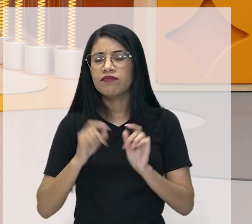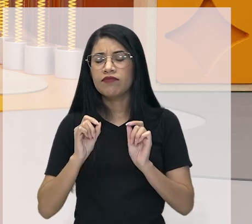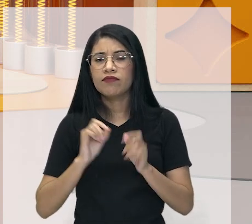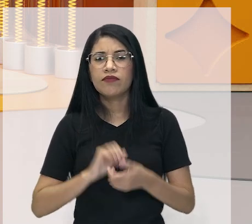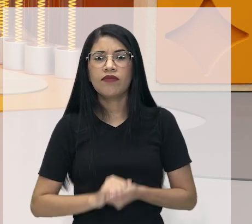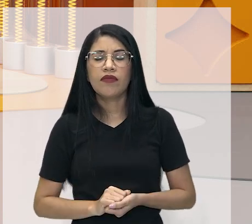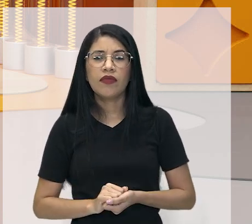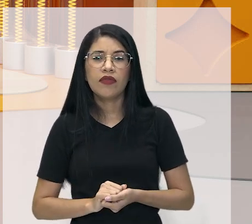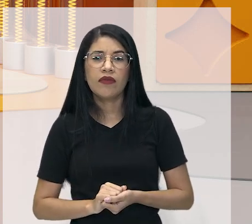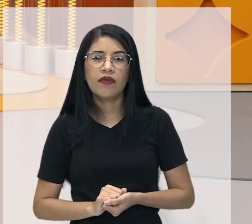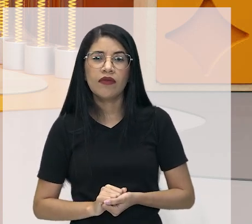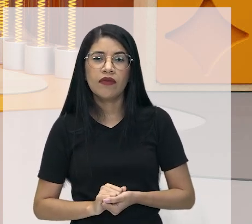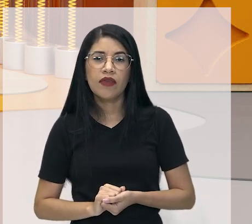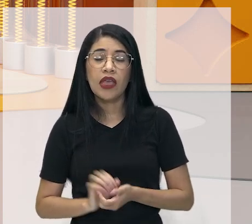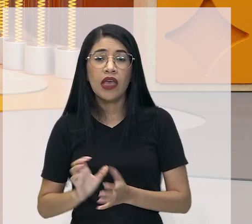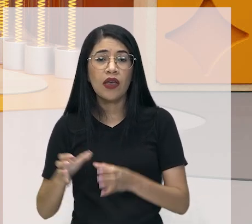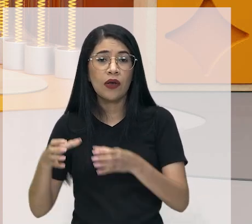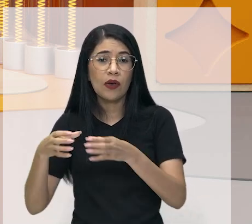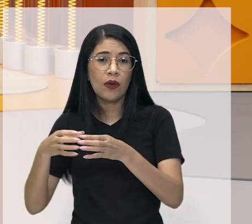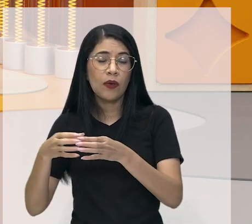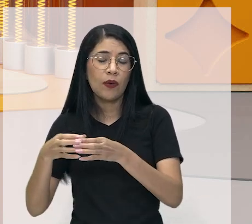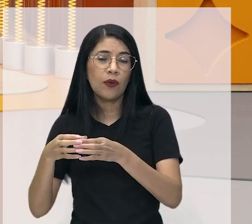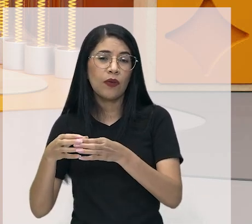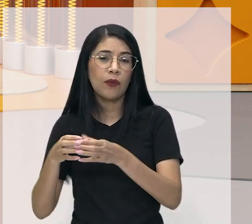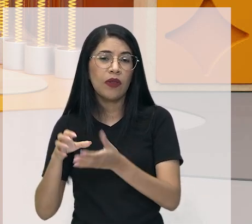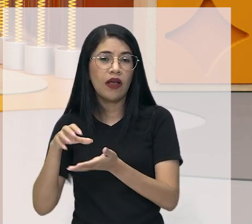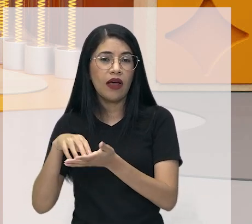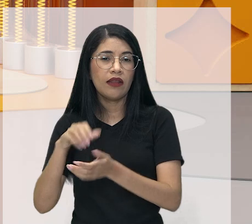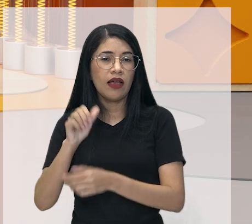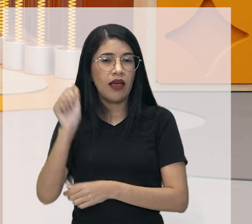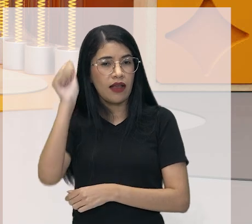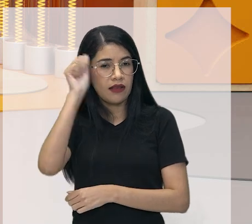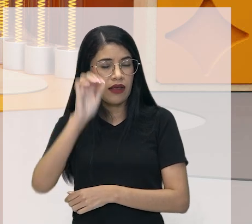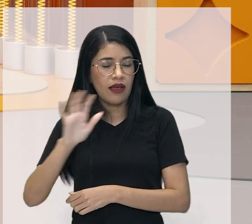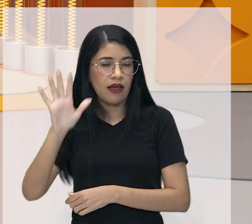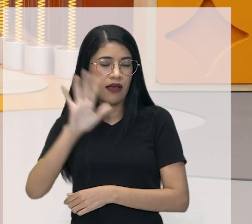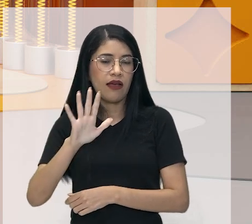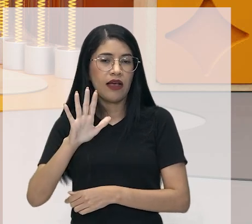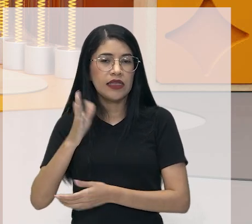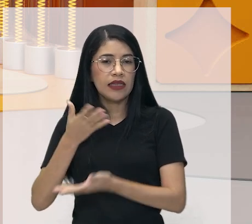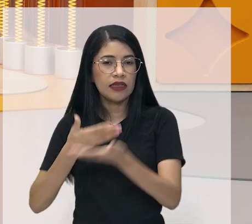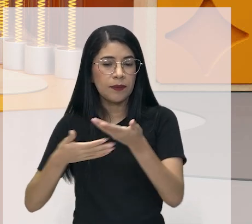a Asia Pacific Economic Cooperation, né? Cooperação